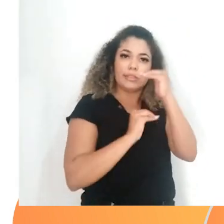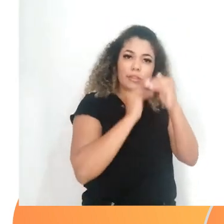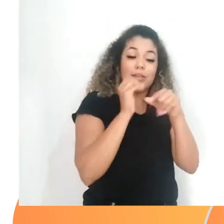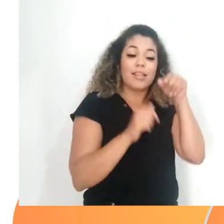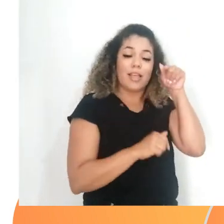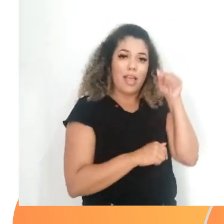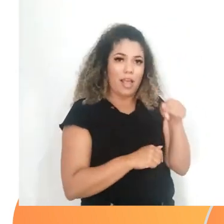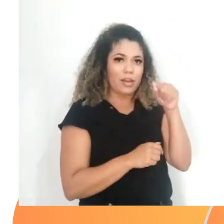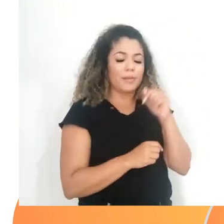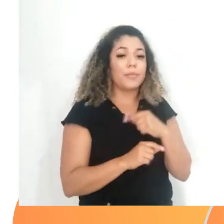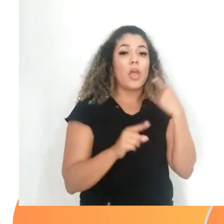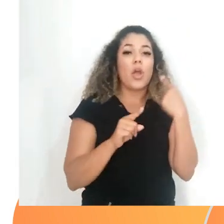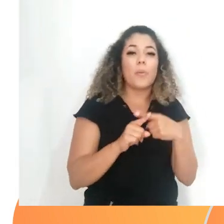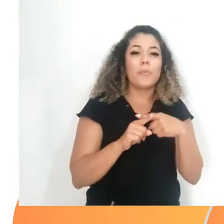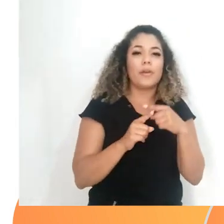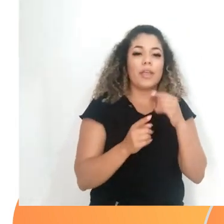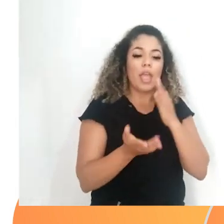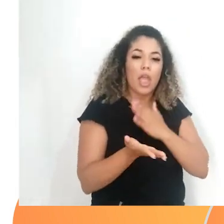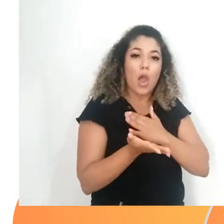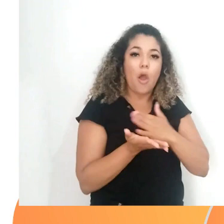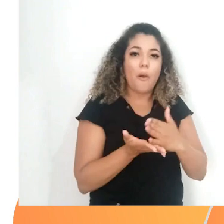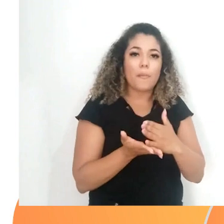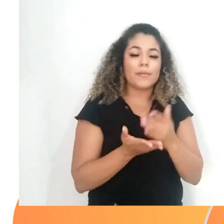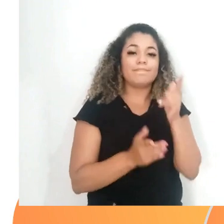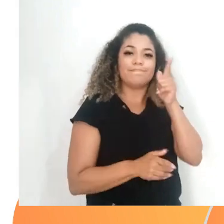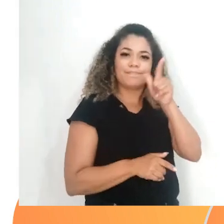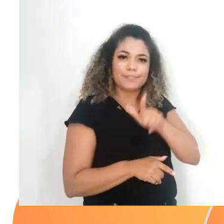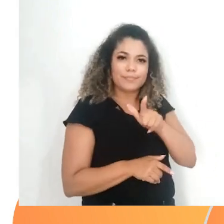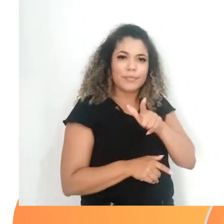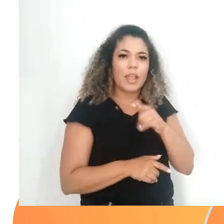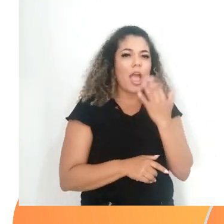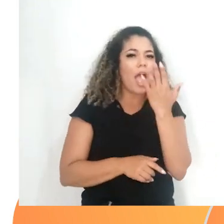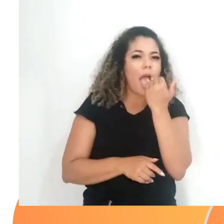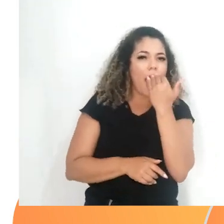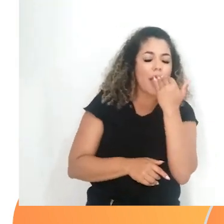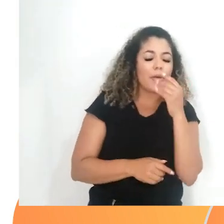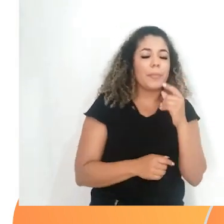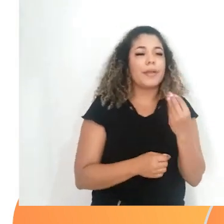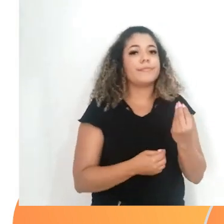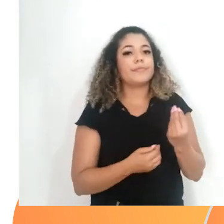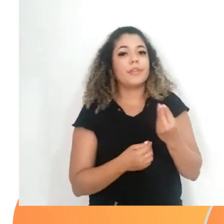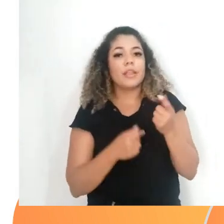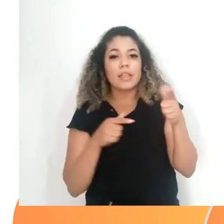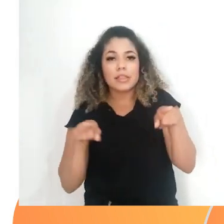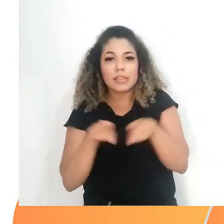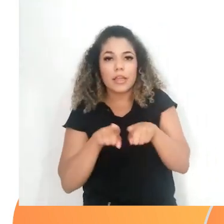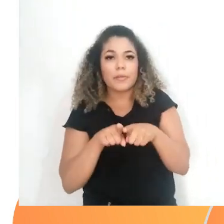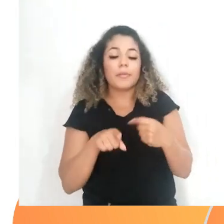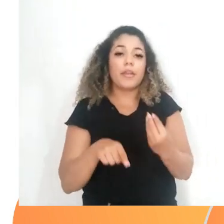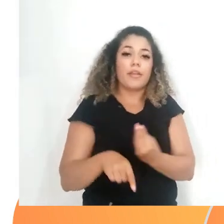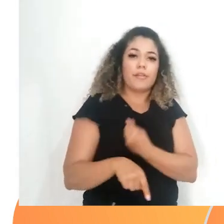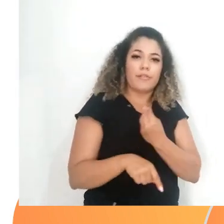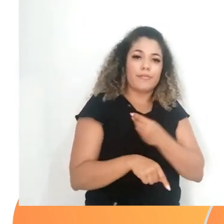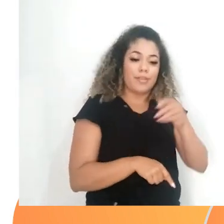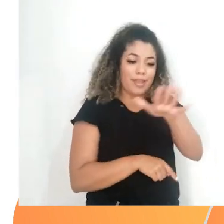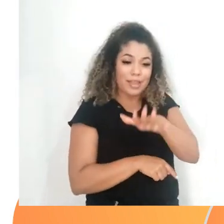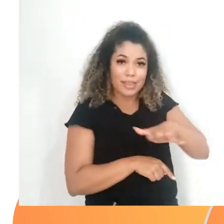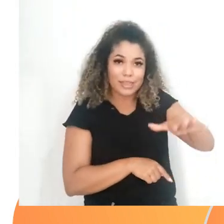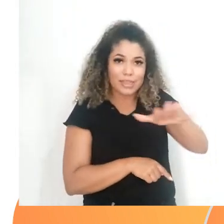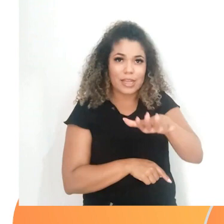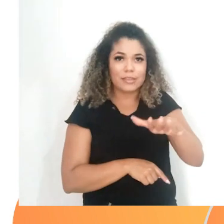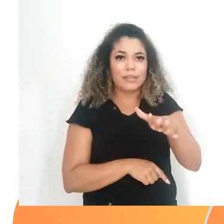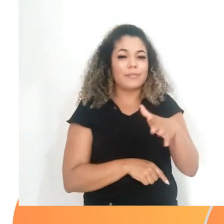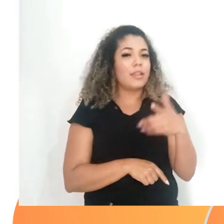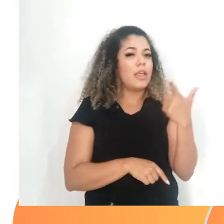também nesse ambiente, porque a partir daí eles conseguem alimento, eles conseguem viver nessa